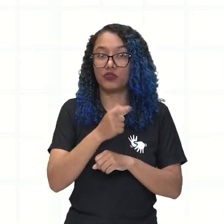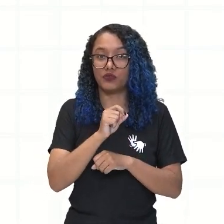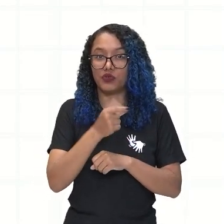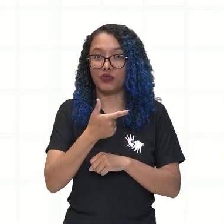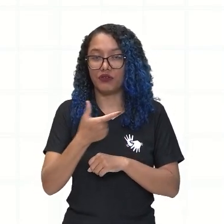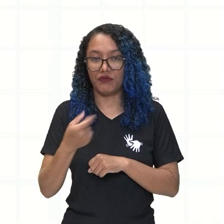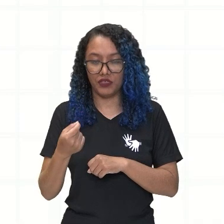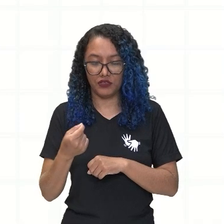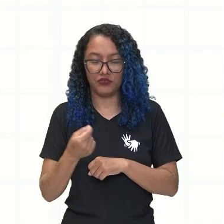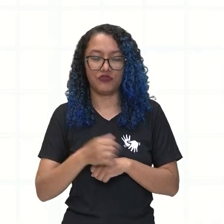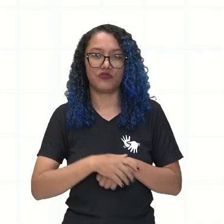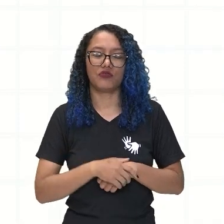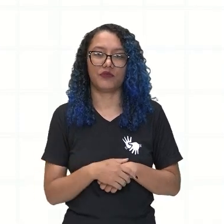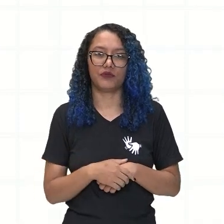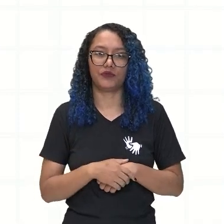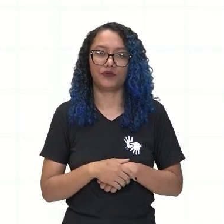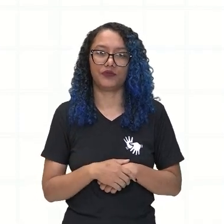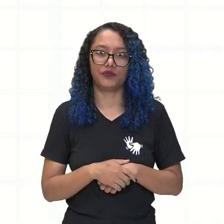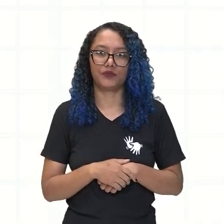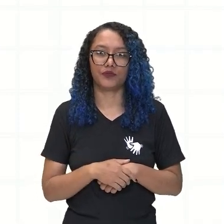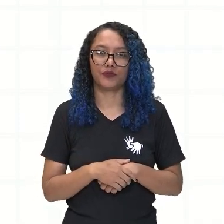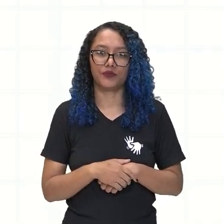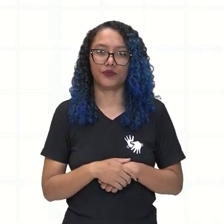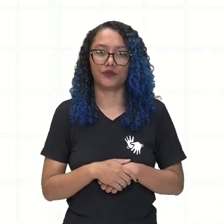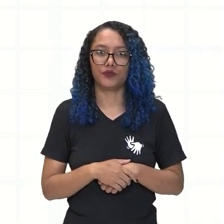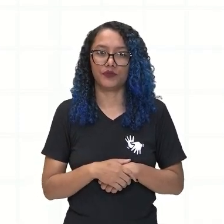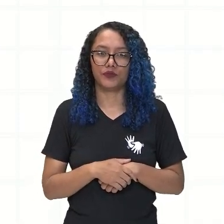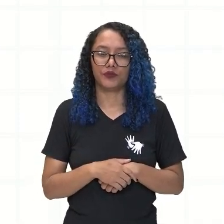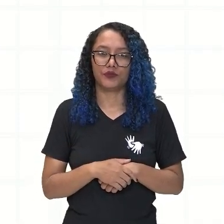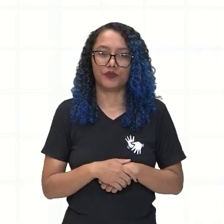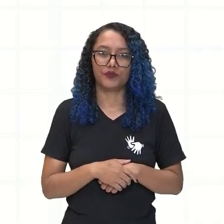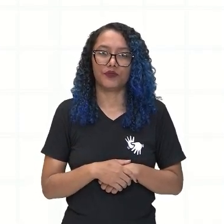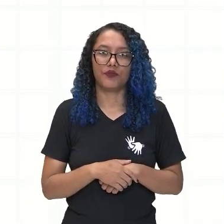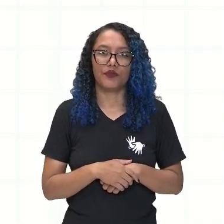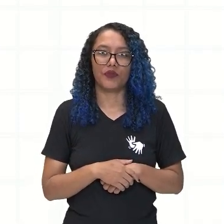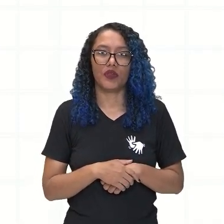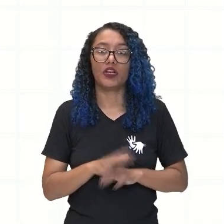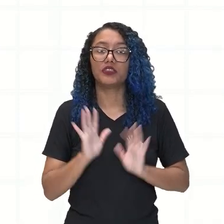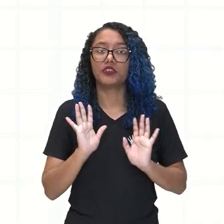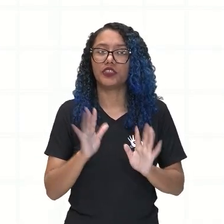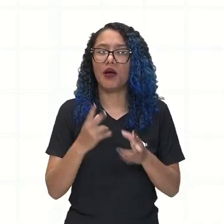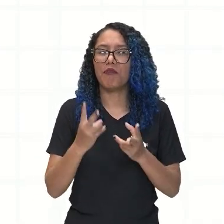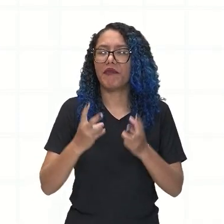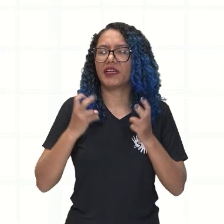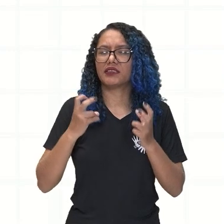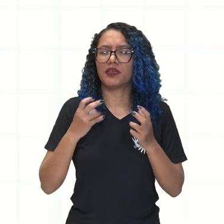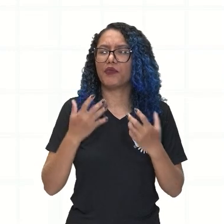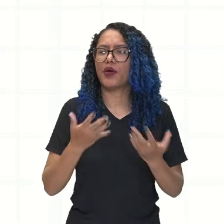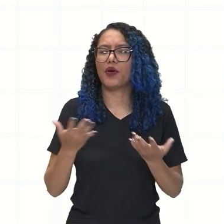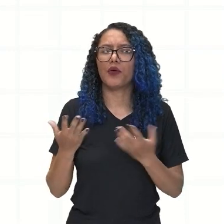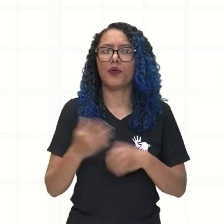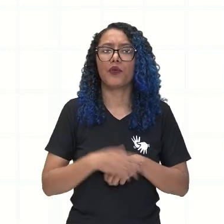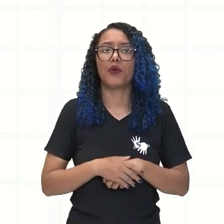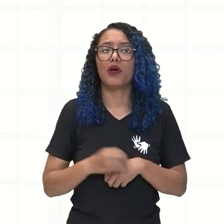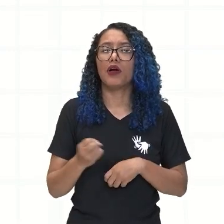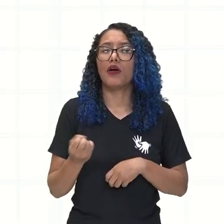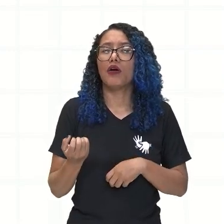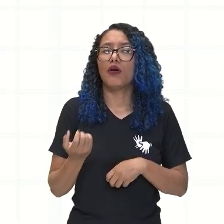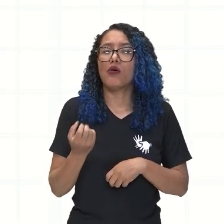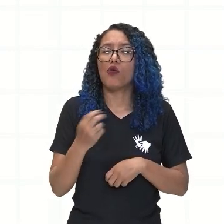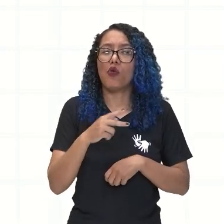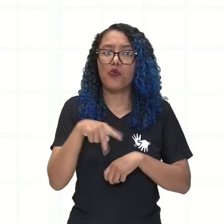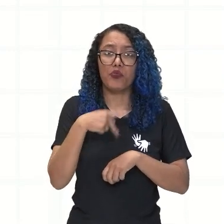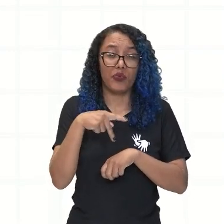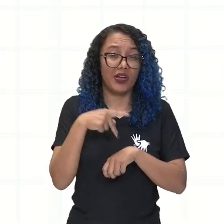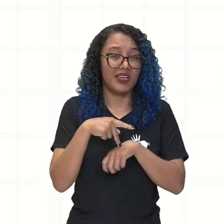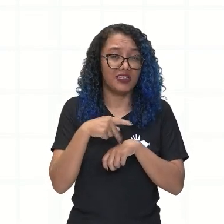nós observando a imagem, já vimos aqui, ó, o maior, né? O que teve um caso